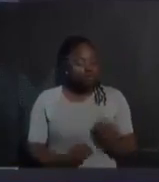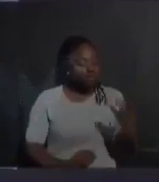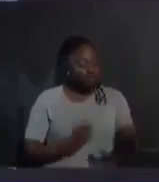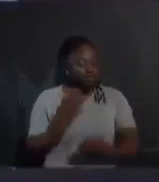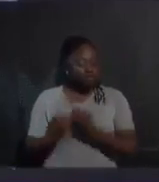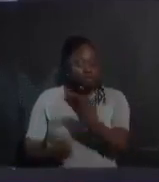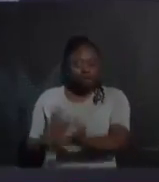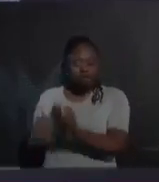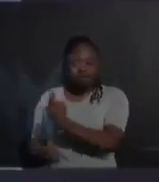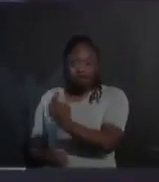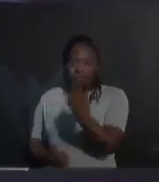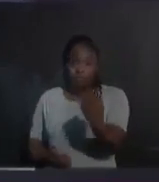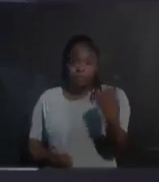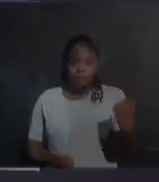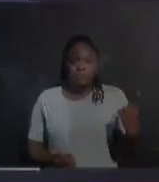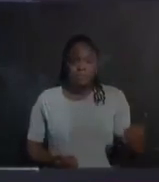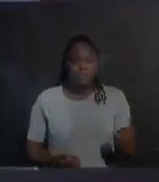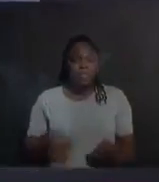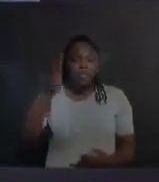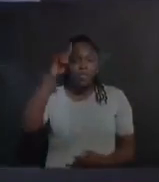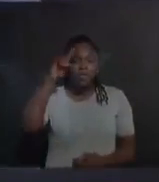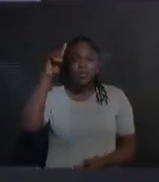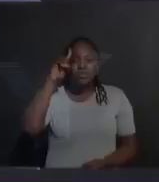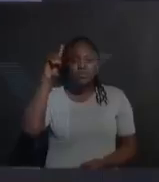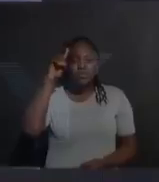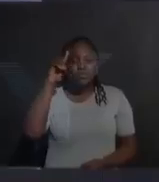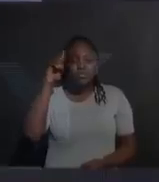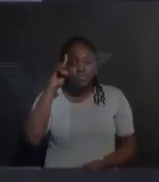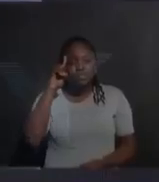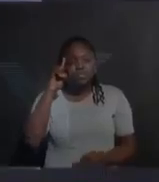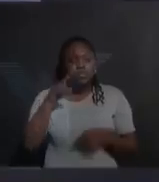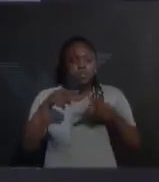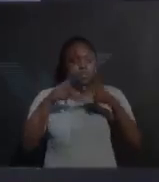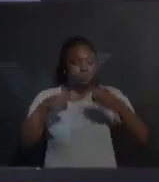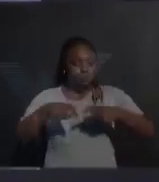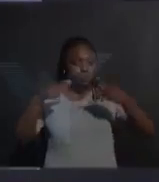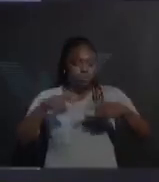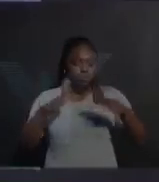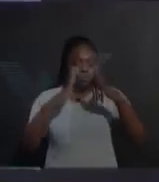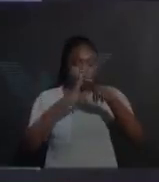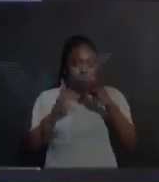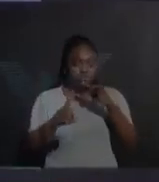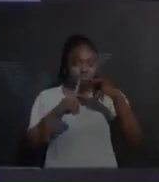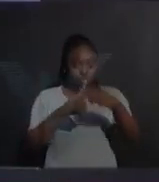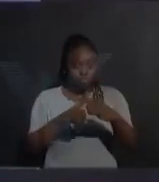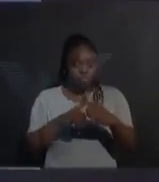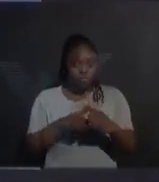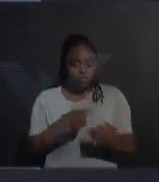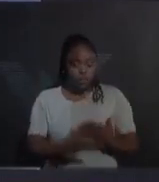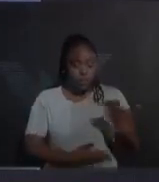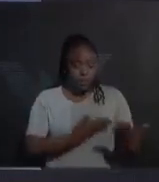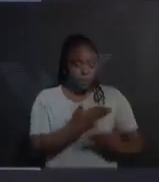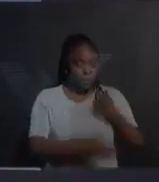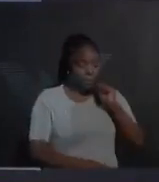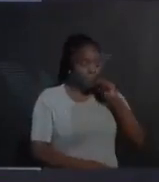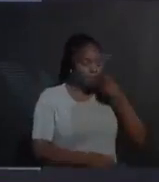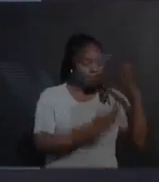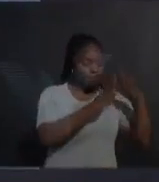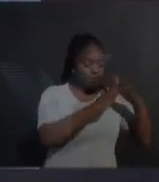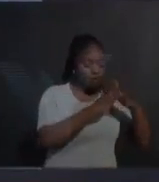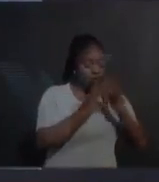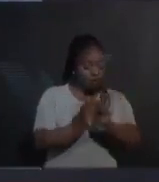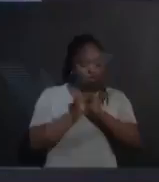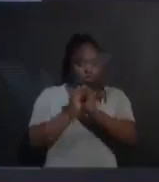sua necessidade. Todos os dias continuavam a reunir-se no pátio do templo, partiam o pão em casa e juntos participavam